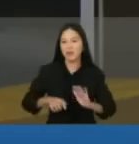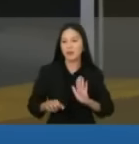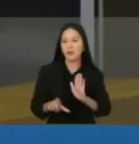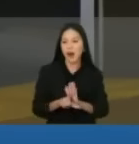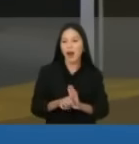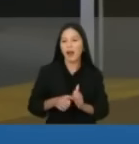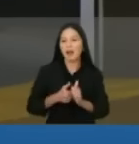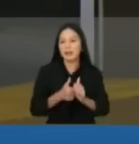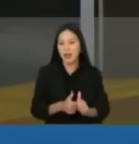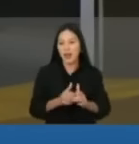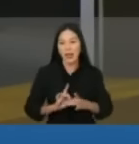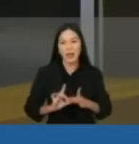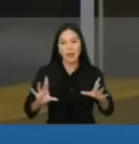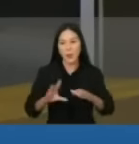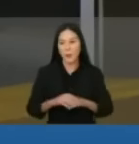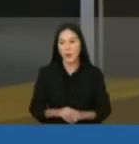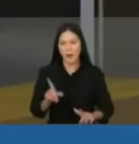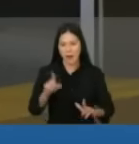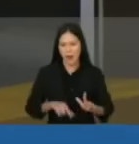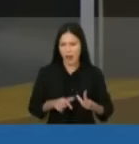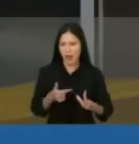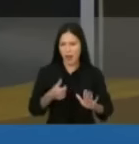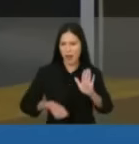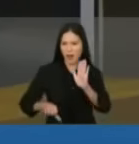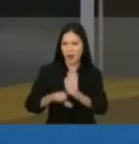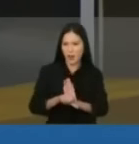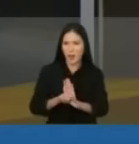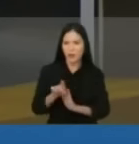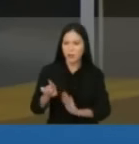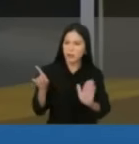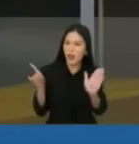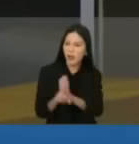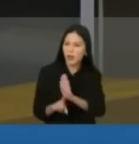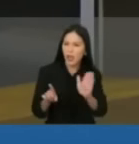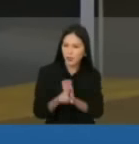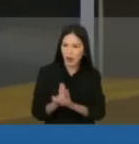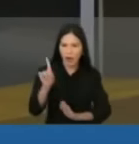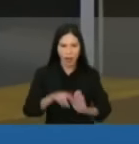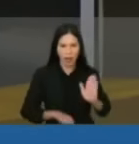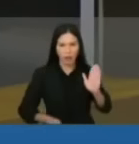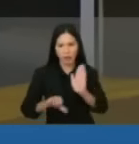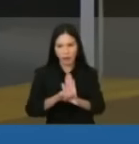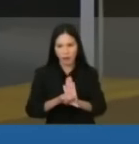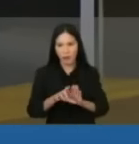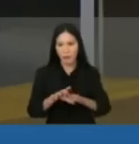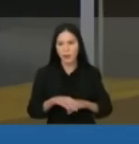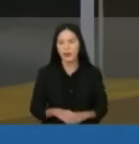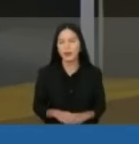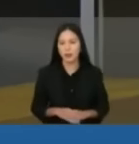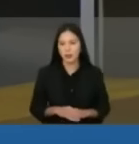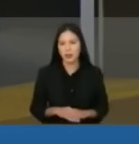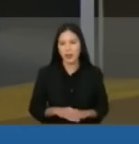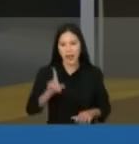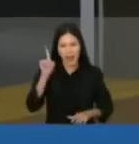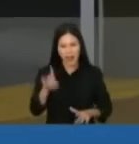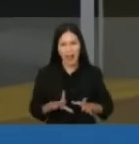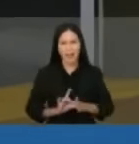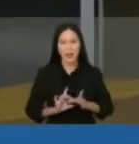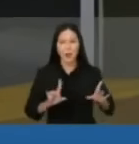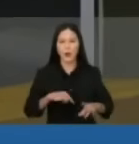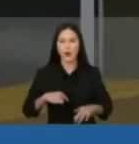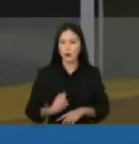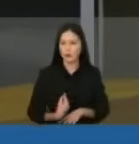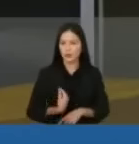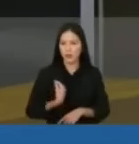democracia virou crime você questionar virou crime Essa é a democracia que nós